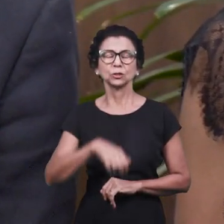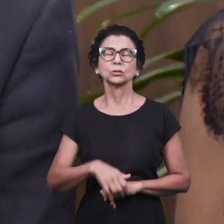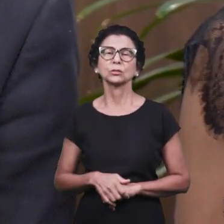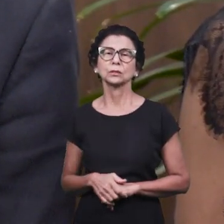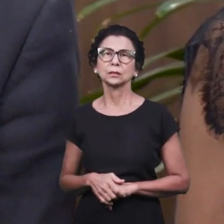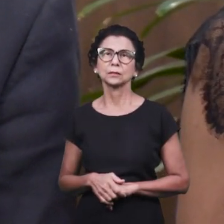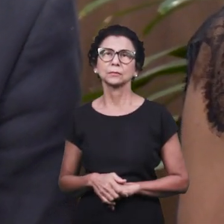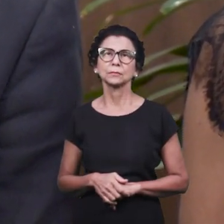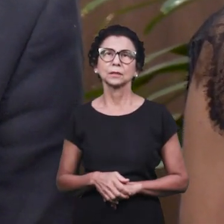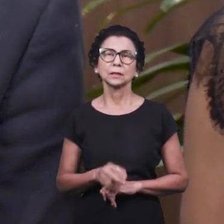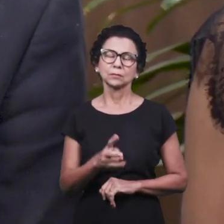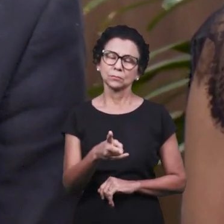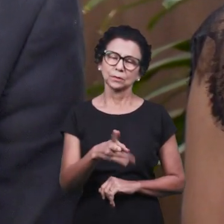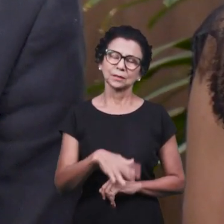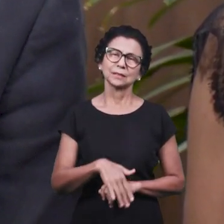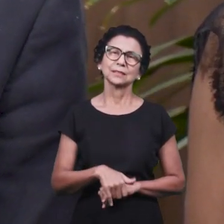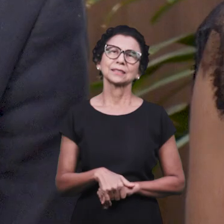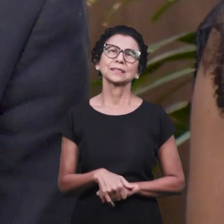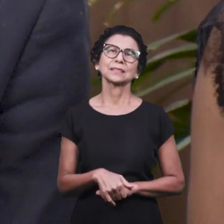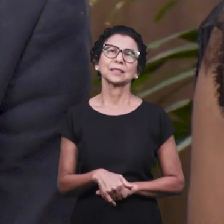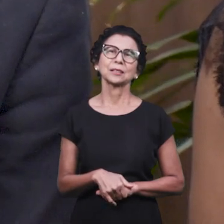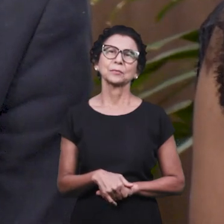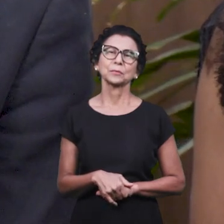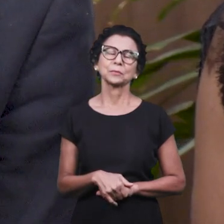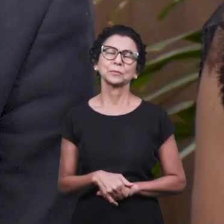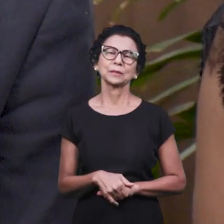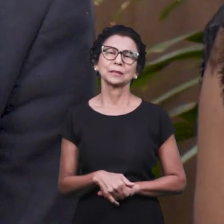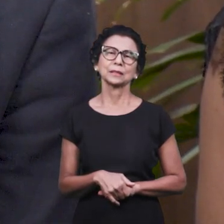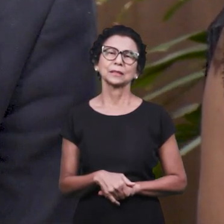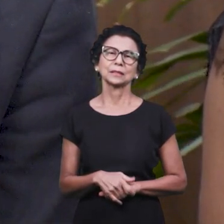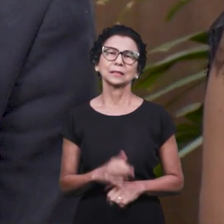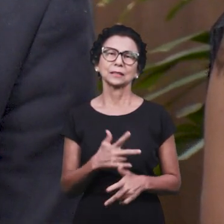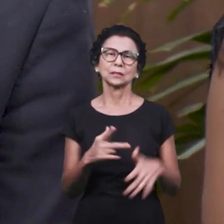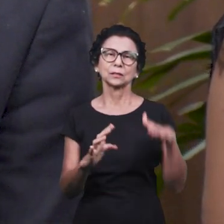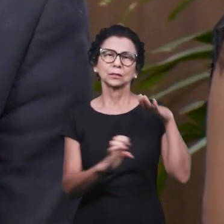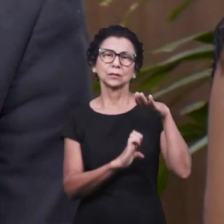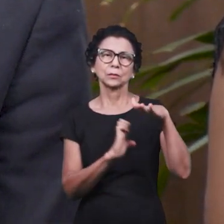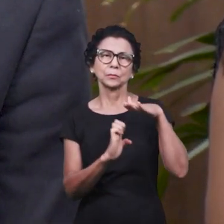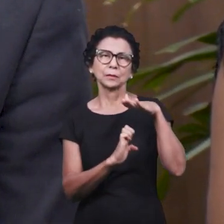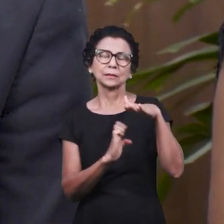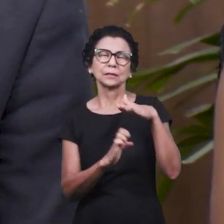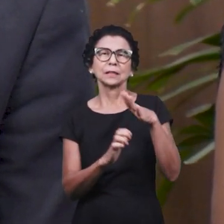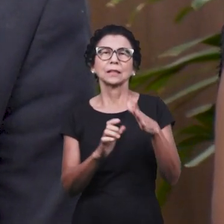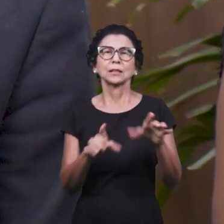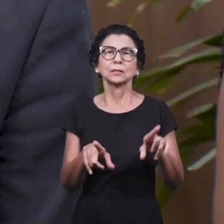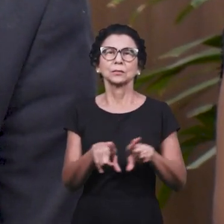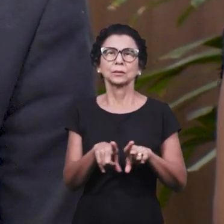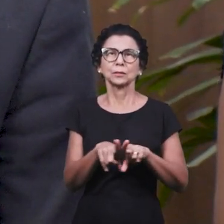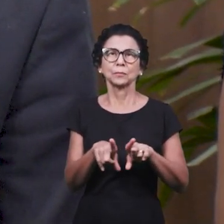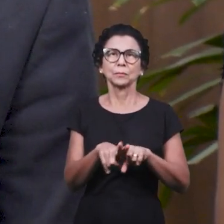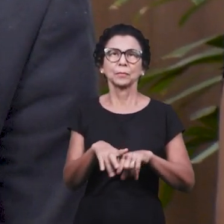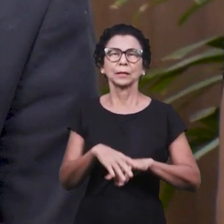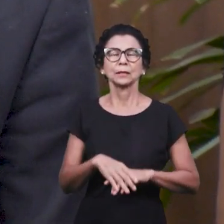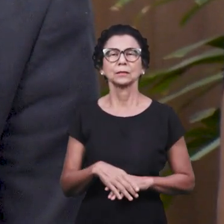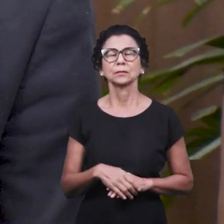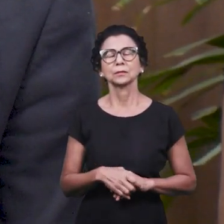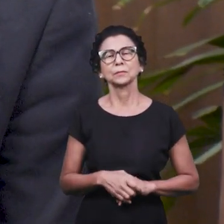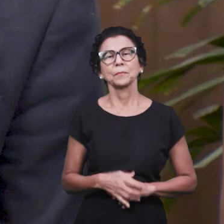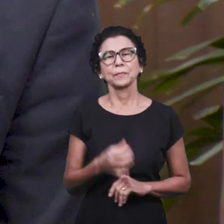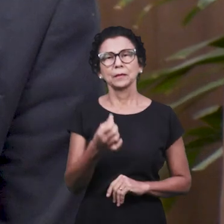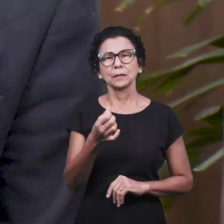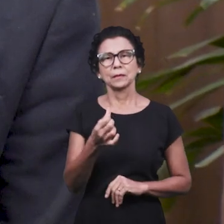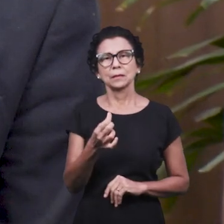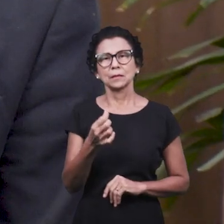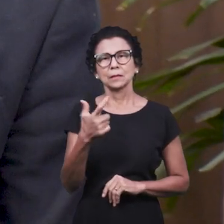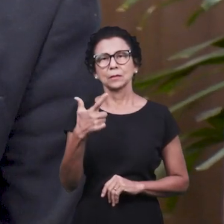na obra em vários assuntos. Sou empresário do setor automotivo, uma empresa com mais de 62 anos de